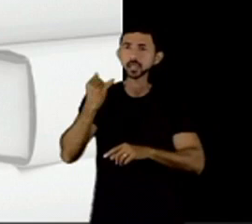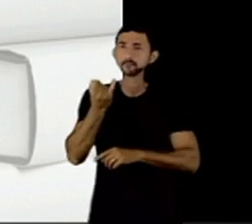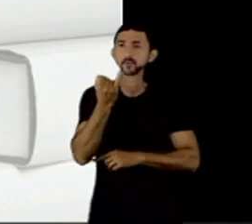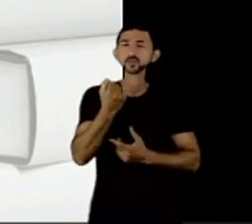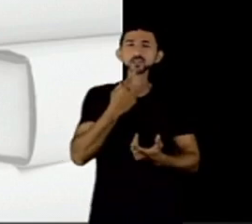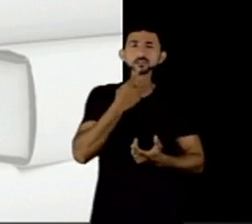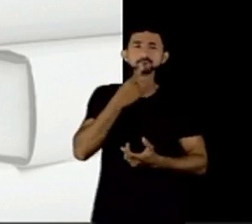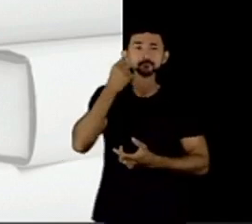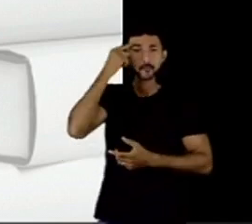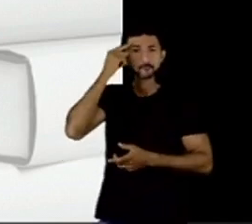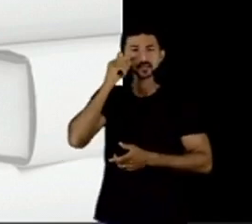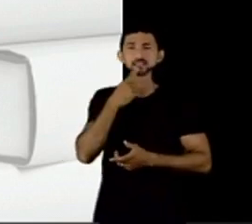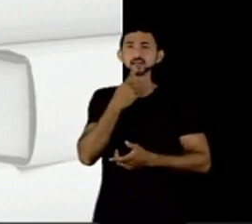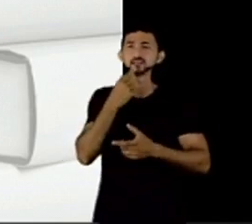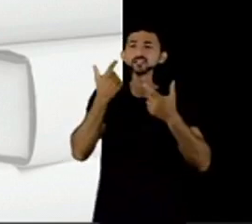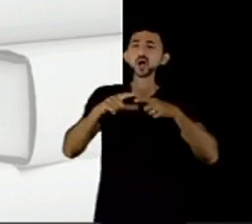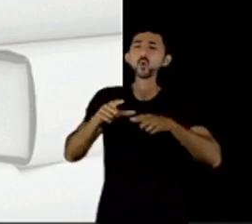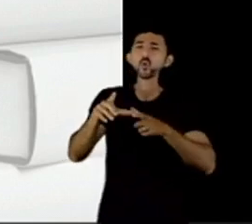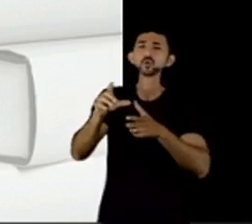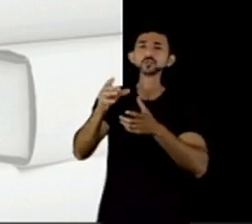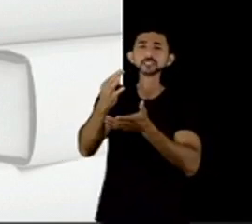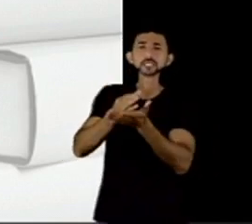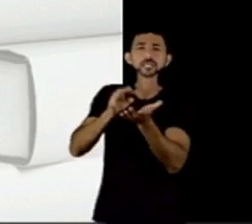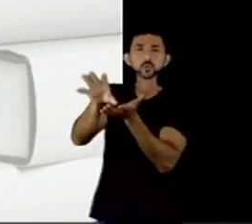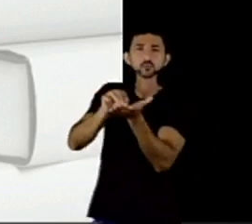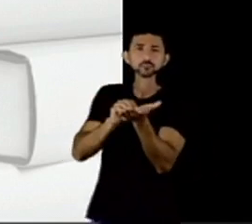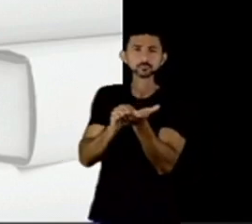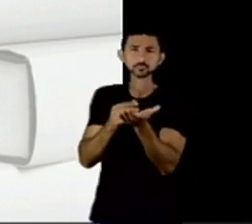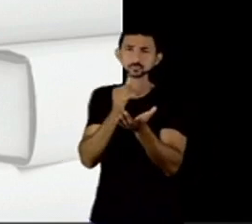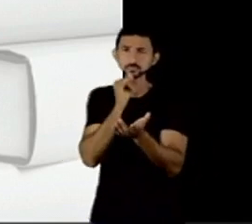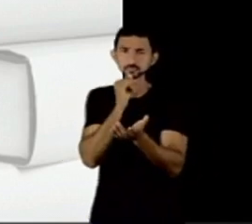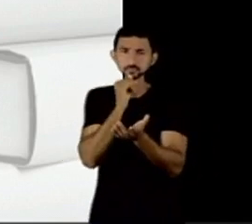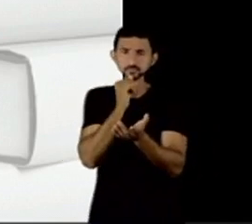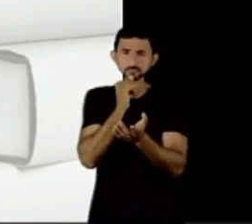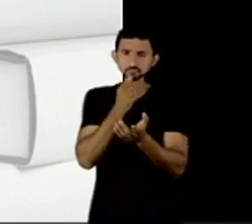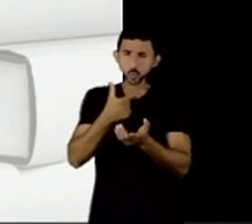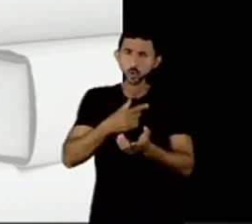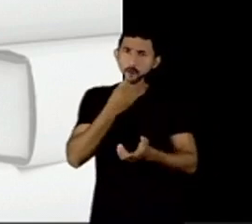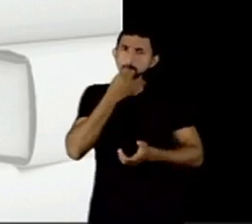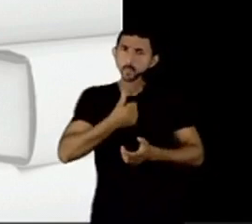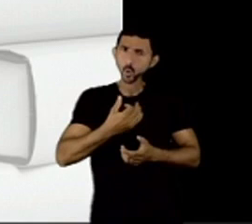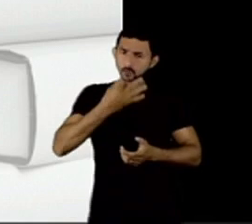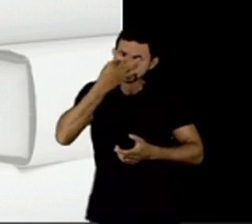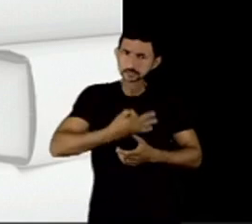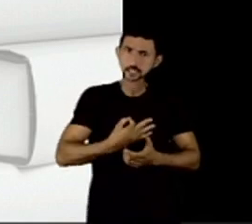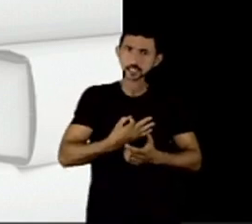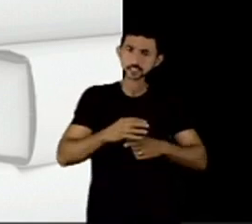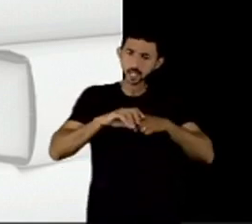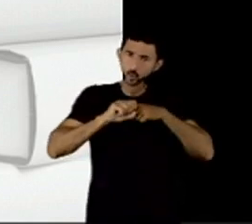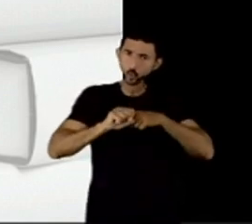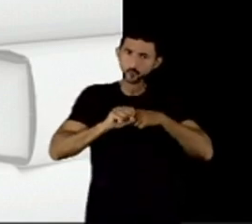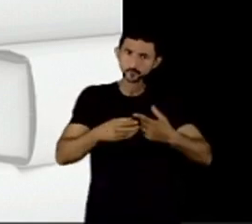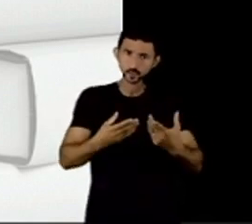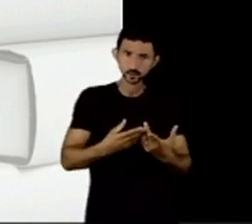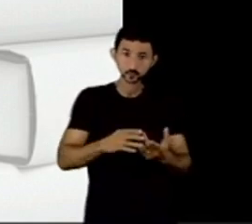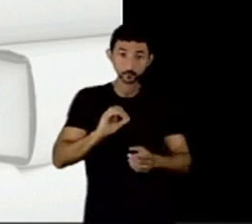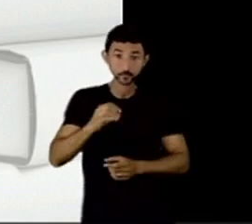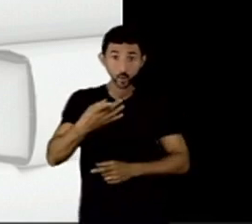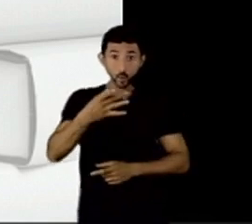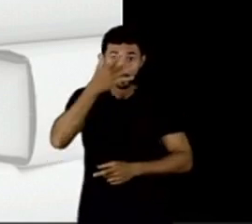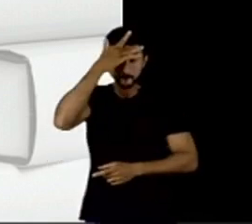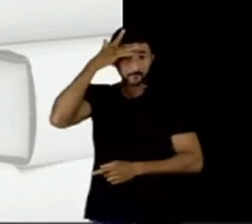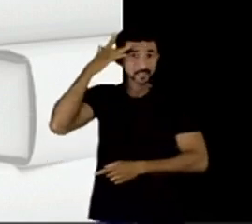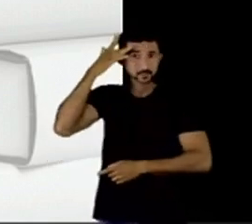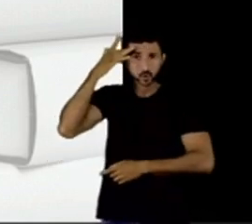você pensar de onde esse texto foi tirado. Será que é de uma fonte confiável? Será que a pessoa que escreveu é alguém